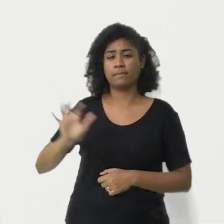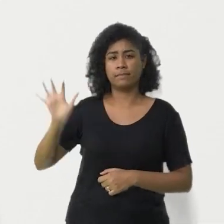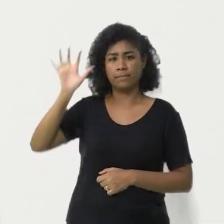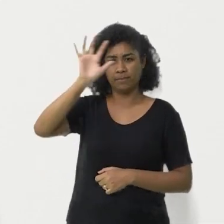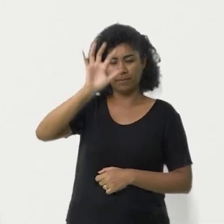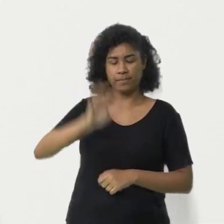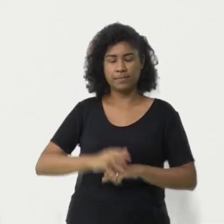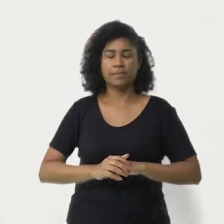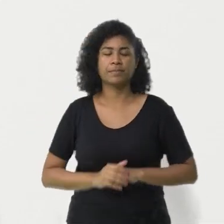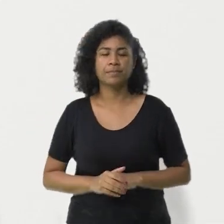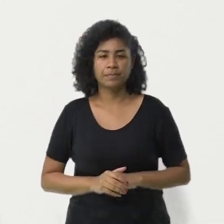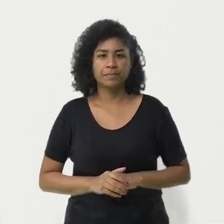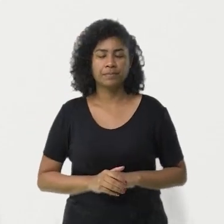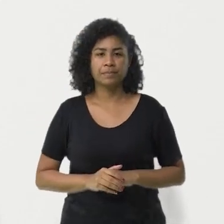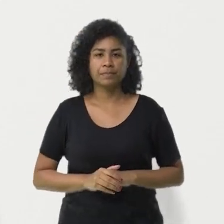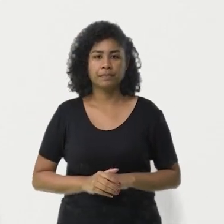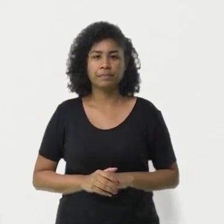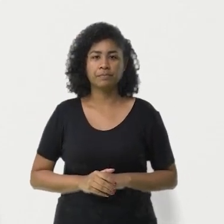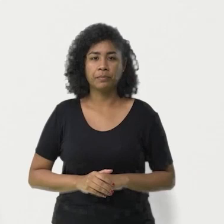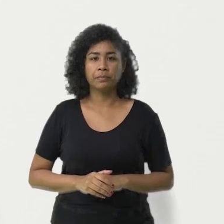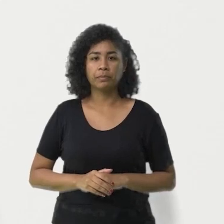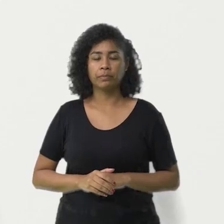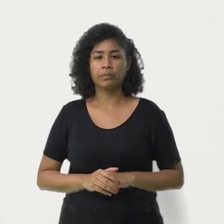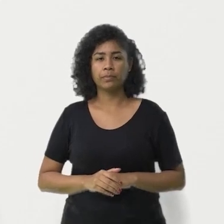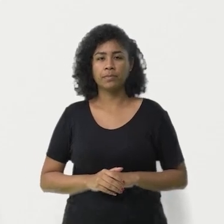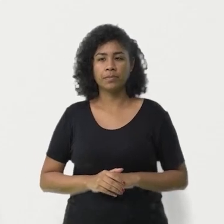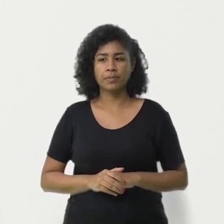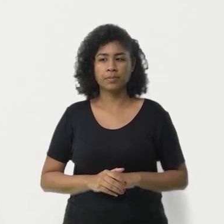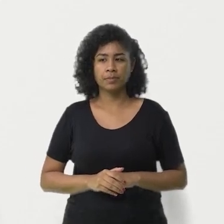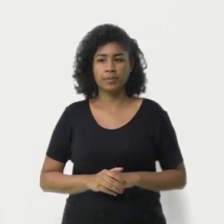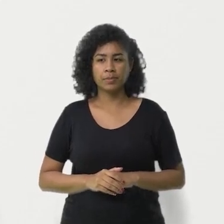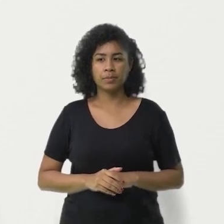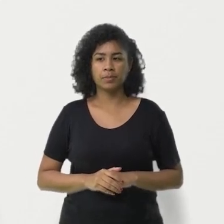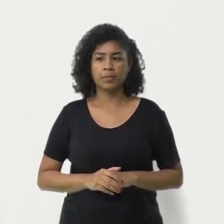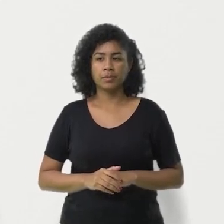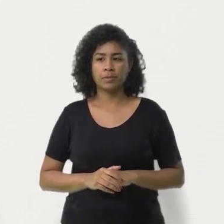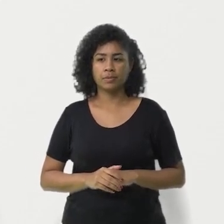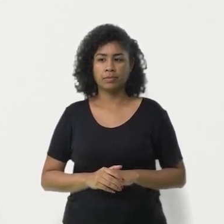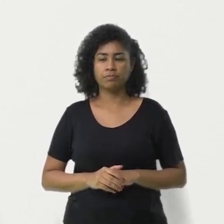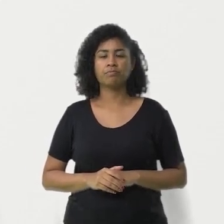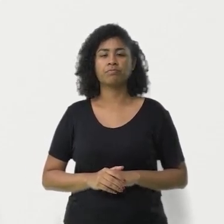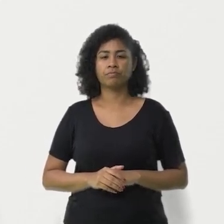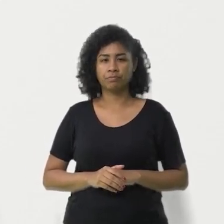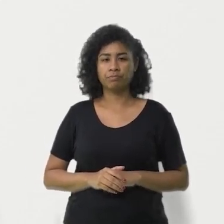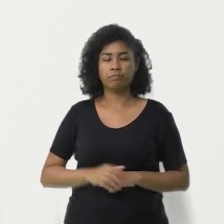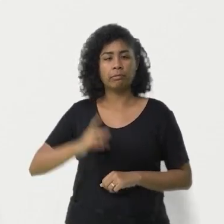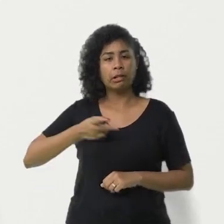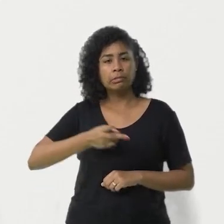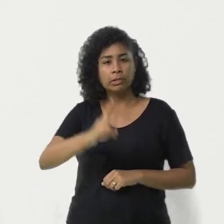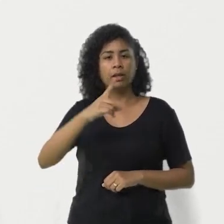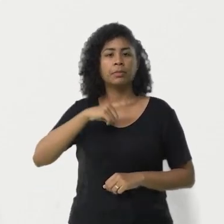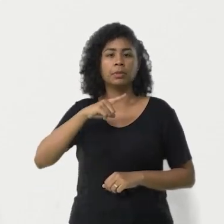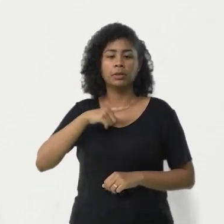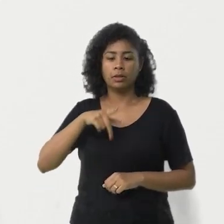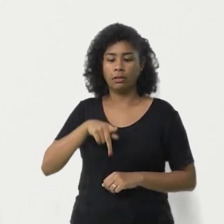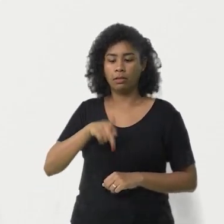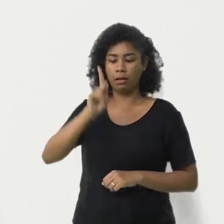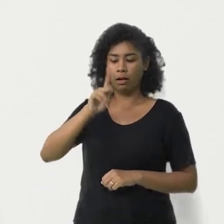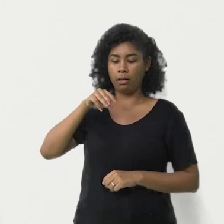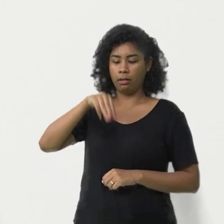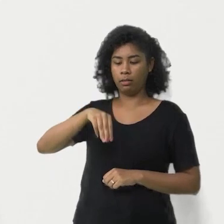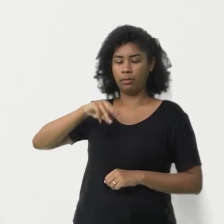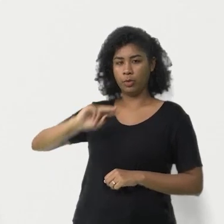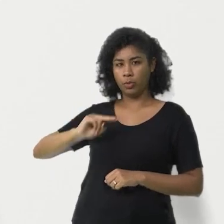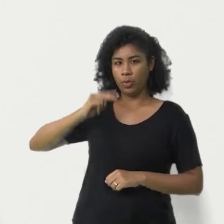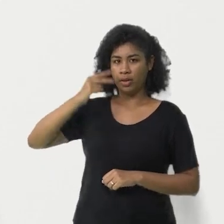E geralmente expressa em quilômetros por quadrados, ok? Então, a gente